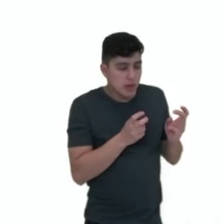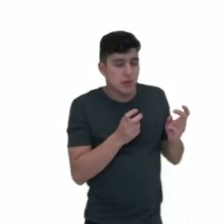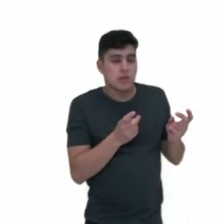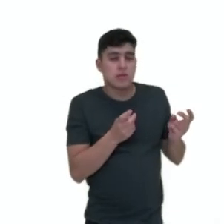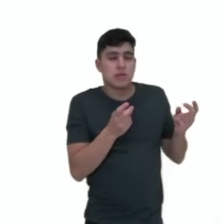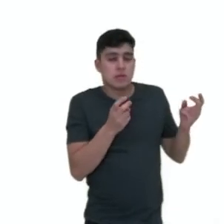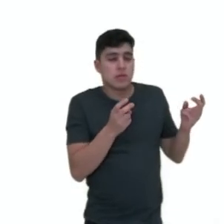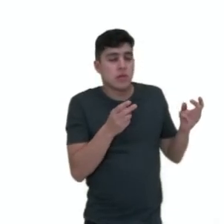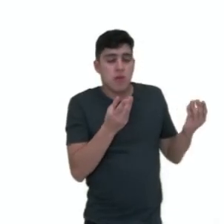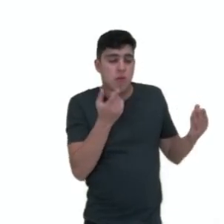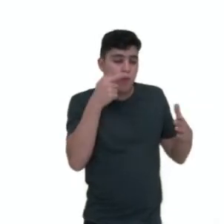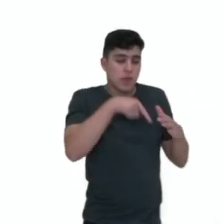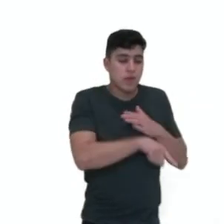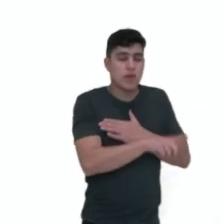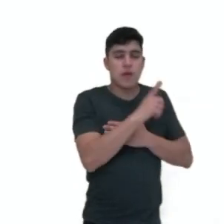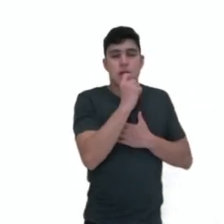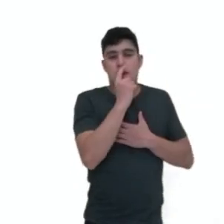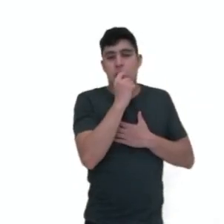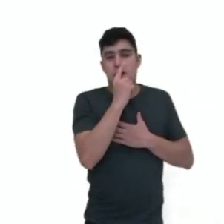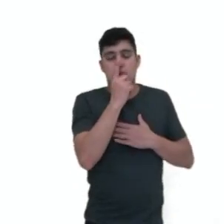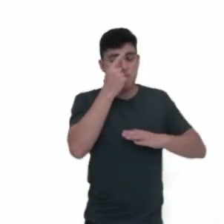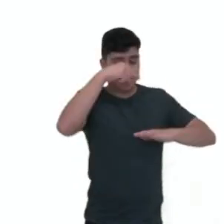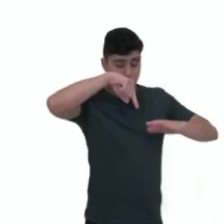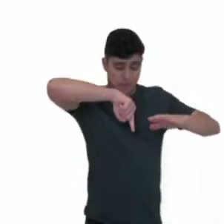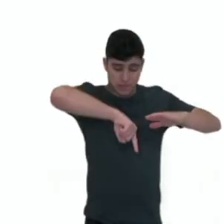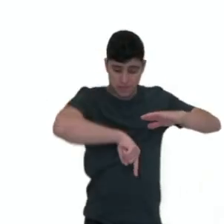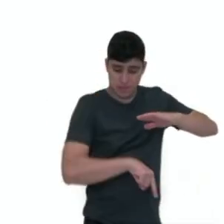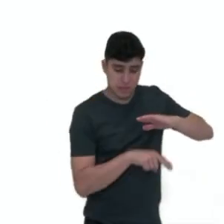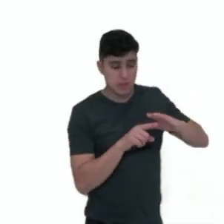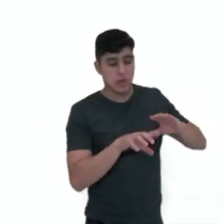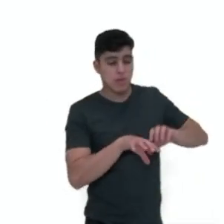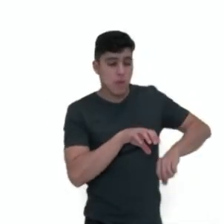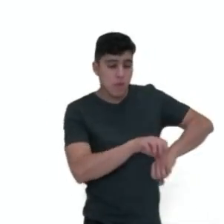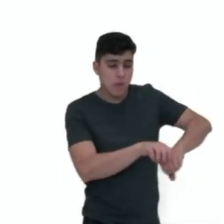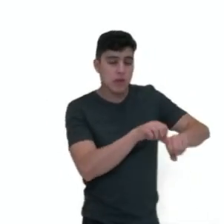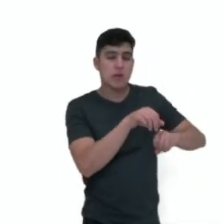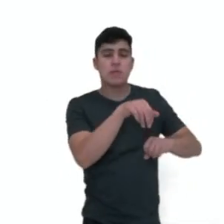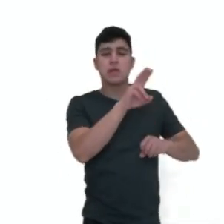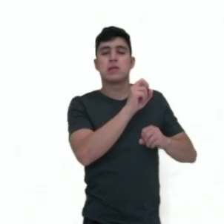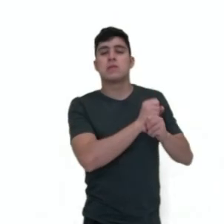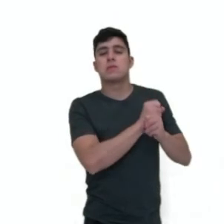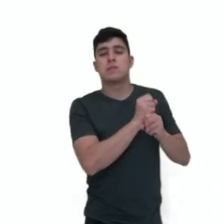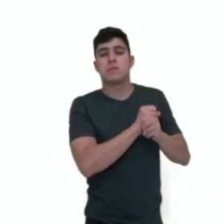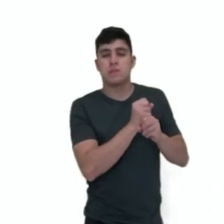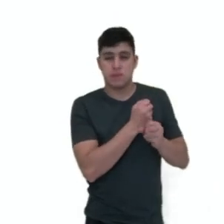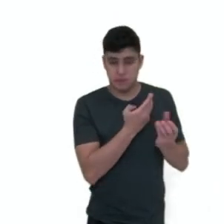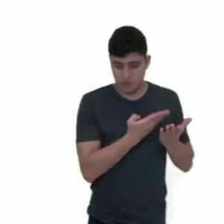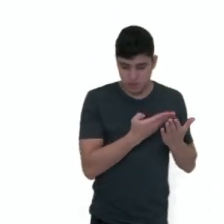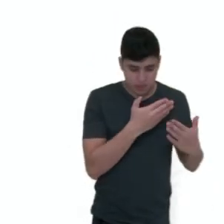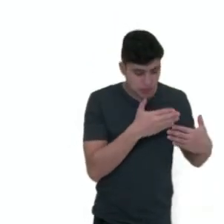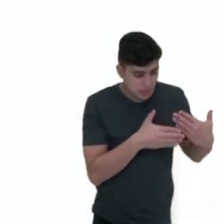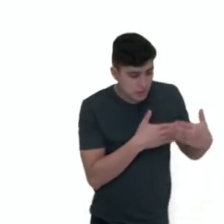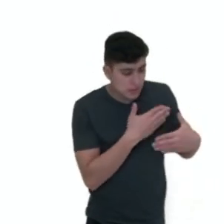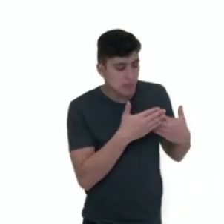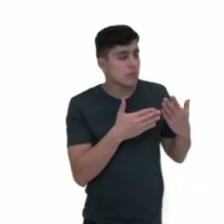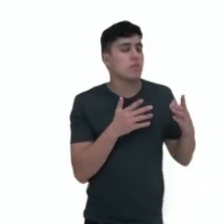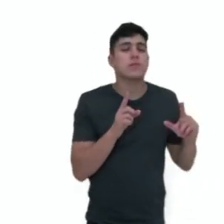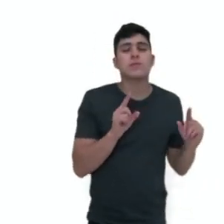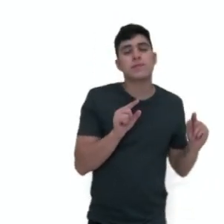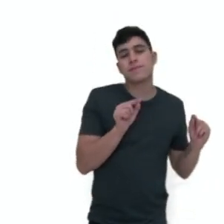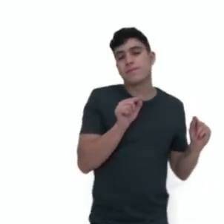produção em águas profundas e ultraprofundas como resultado de quase 50 anos no desenvolvimento